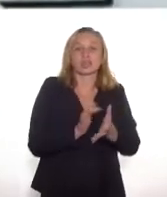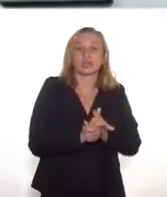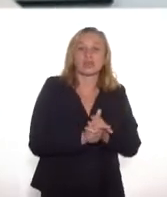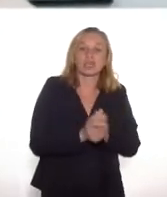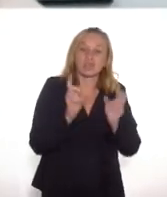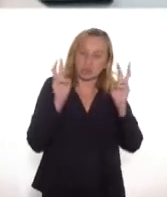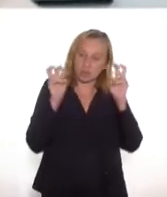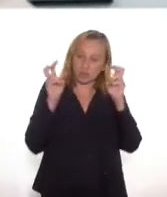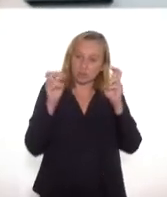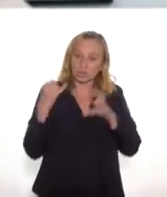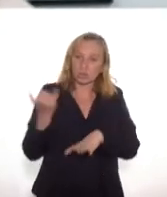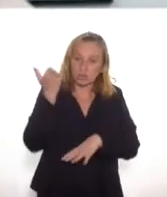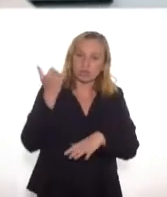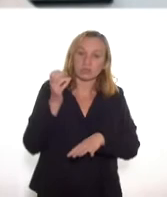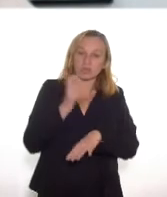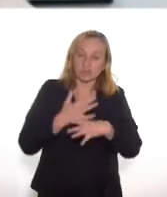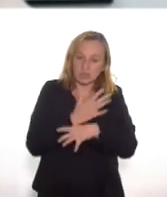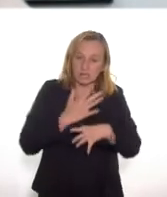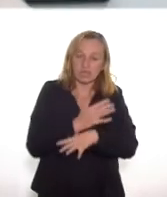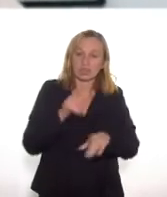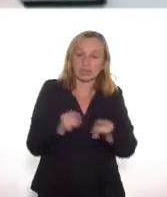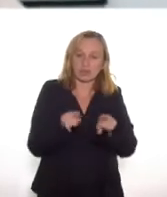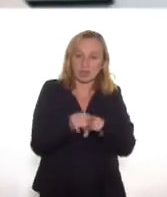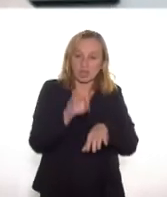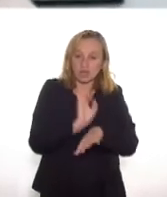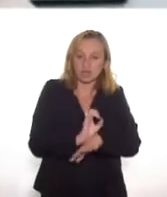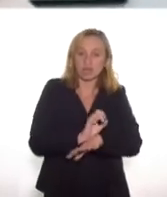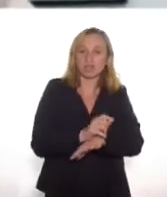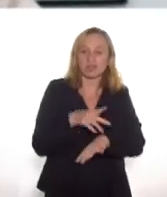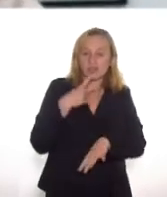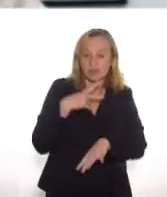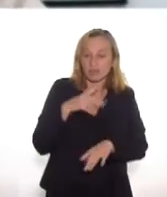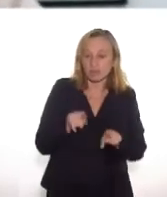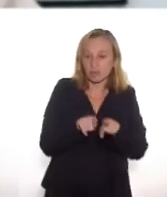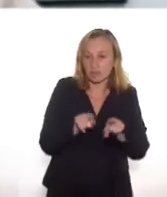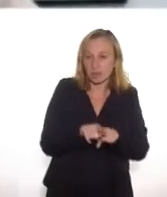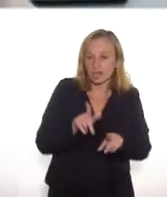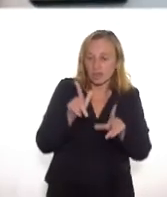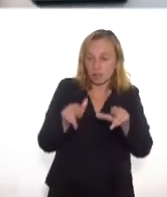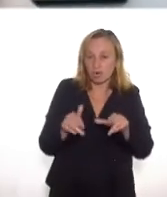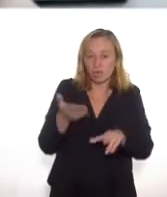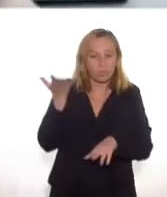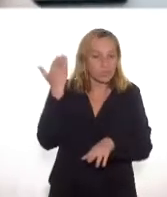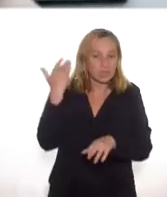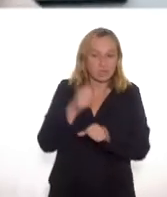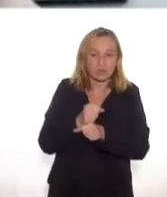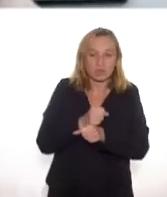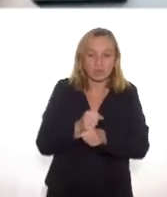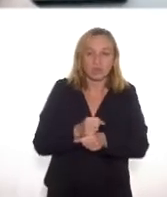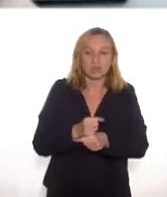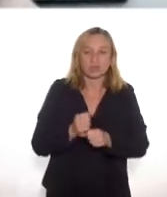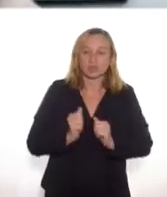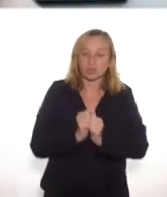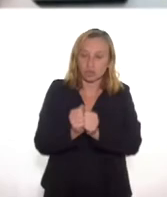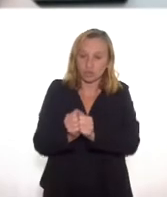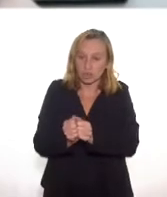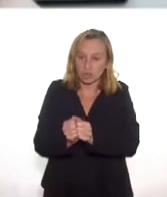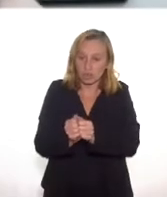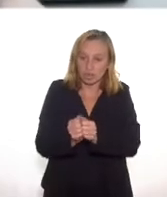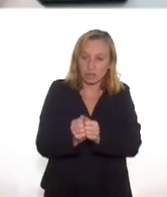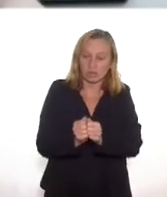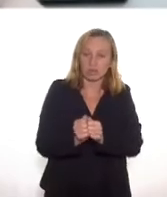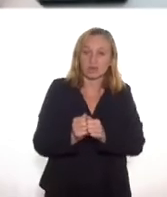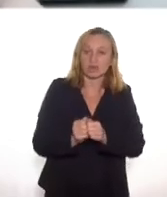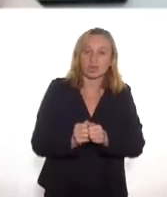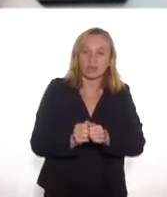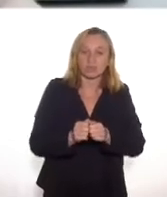alerta a essa questão emblemática para a nossa cidade, para o nosso Estado, e me filio aí, assim como fiz no ano passado, que assinei a lei com Vossa Excelência, para que a gente possa dar uma